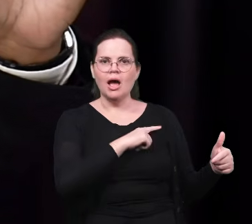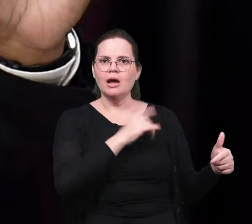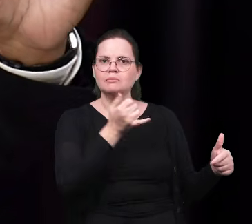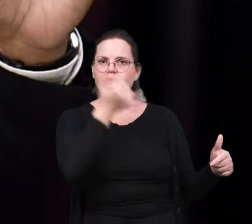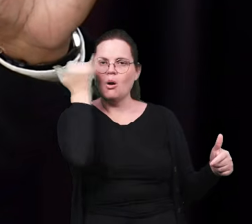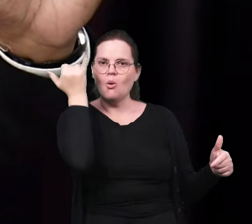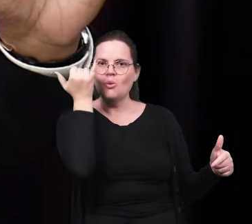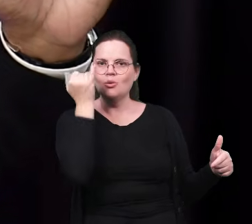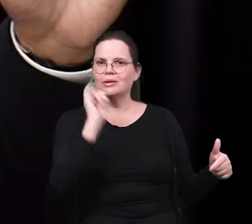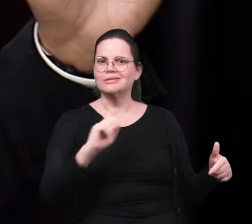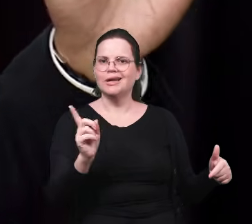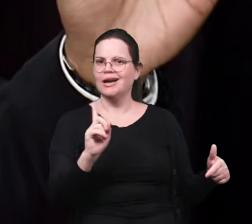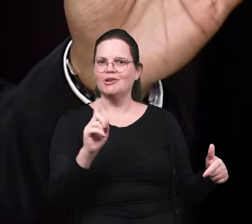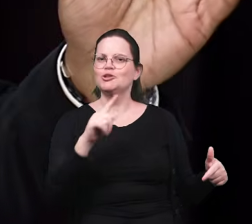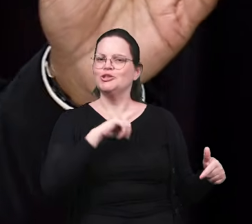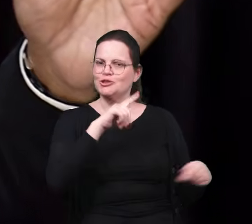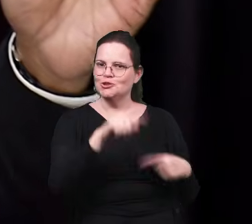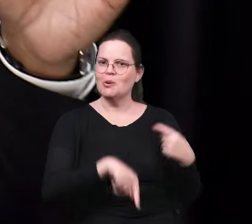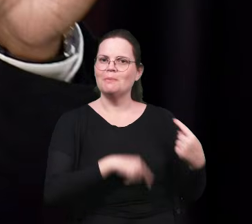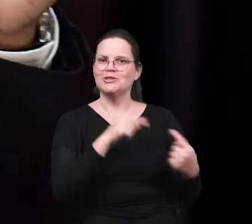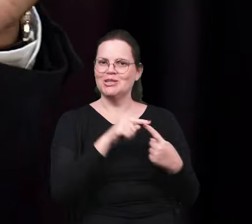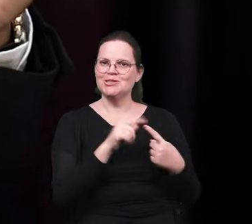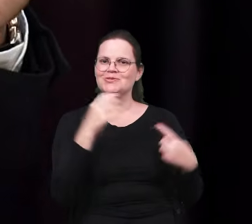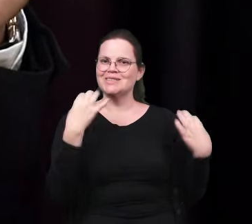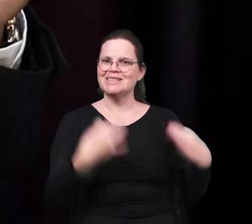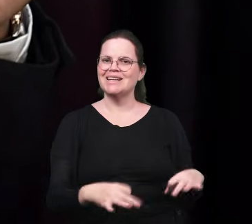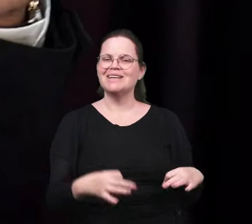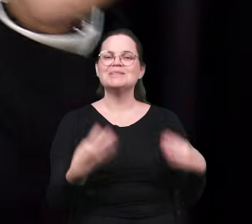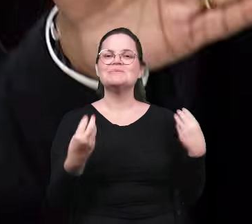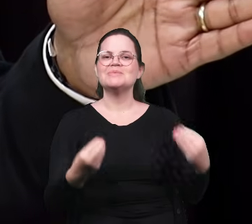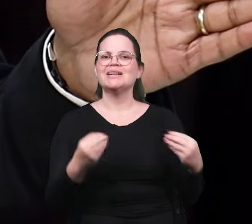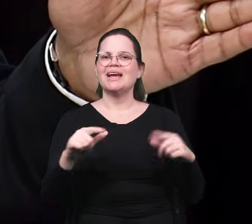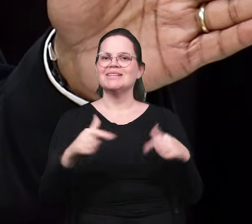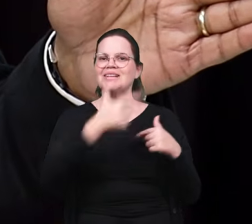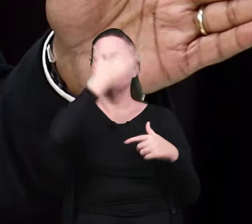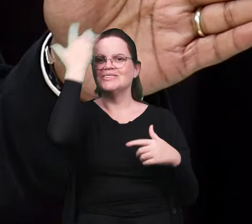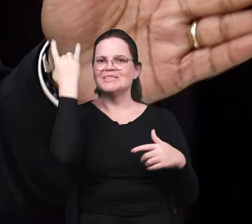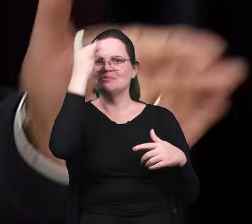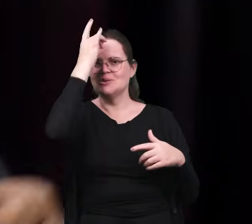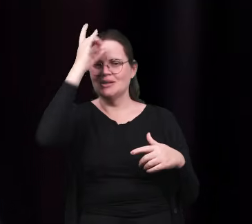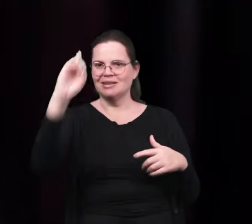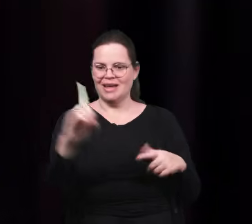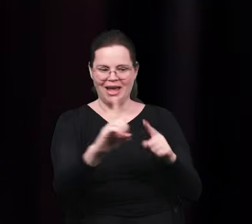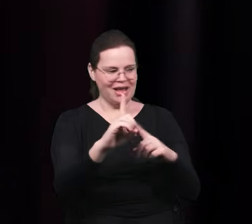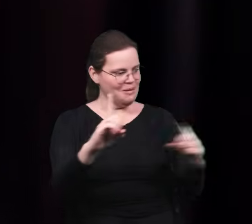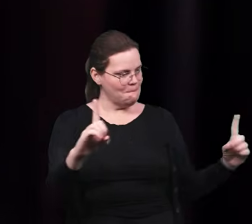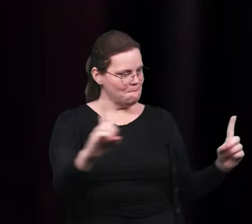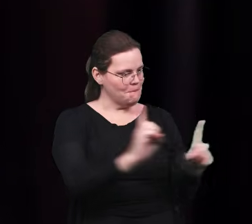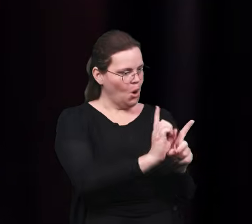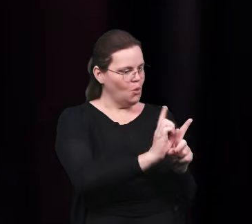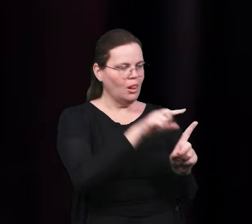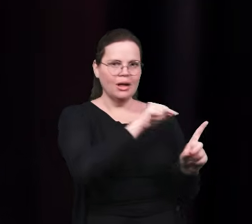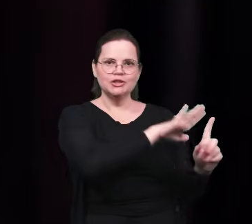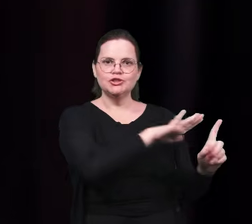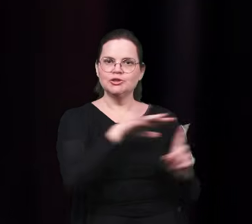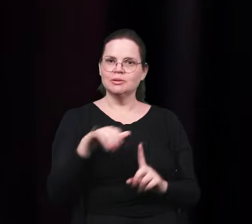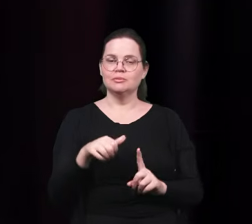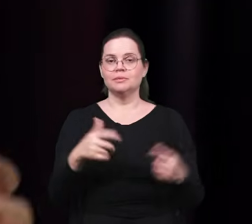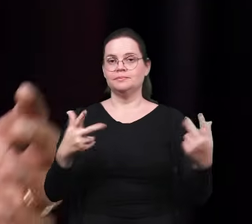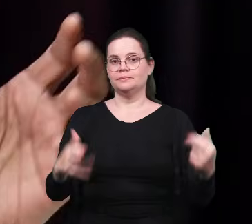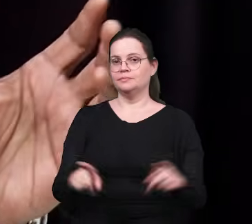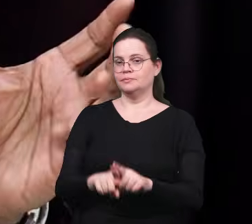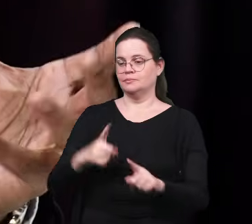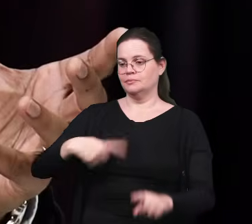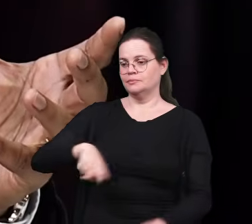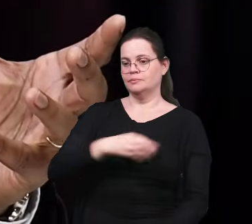foi uma mover do Espírito Santo para que Jesus se encontrasse com Mateus. Glória a Jesus. E isso o Senhor faz com a vida do